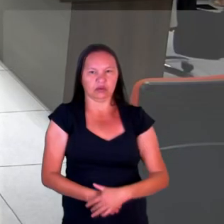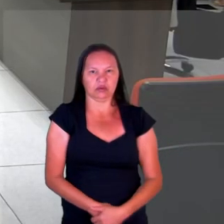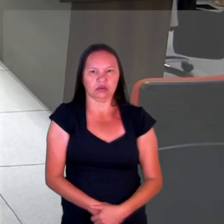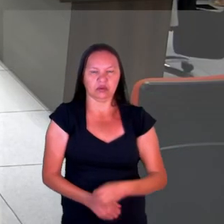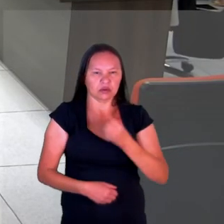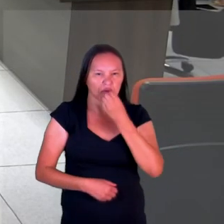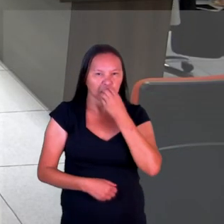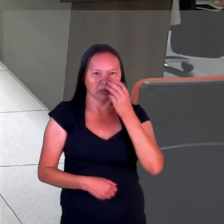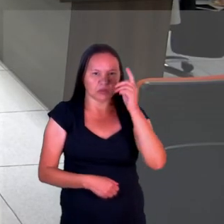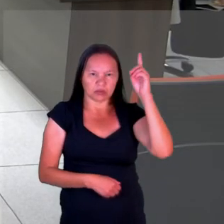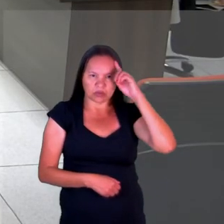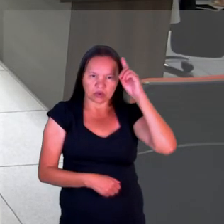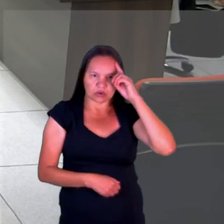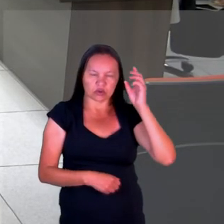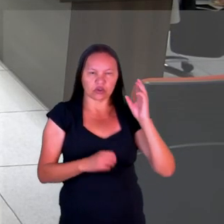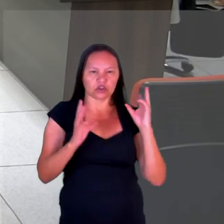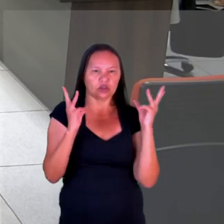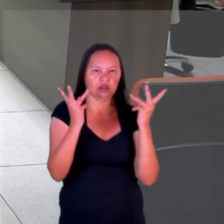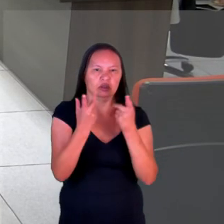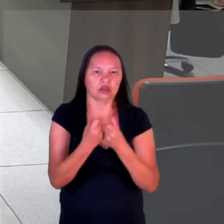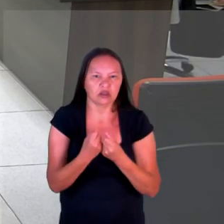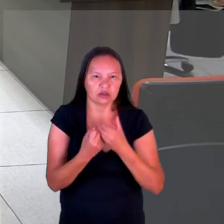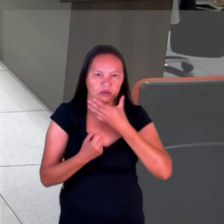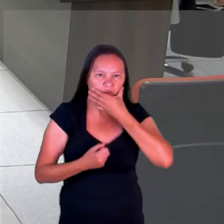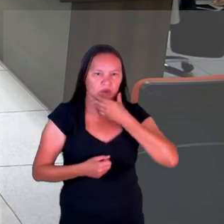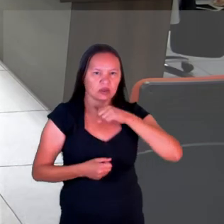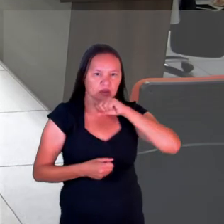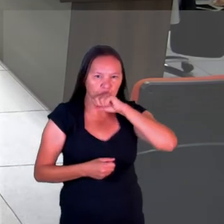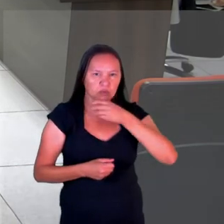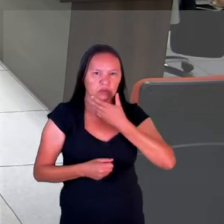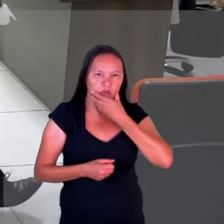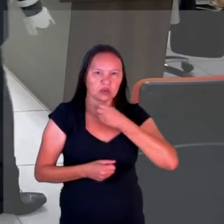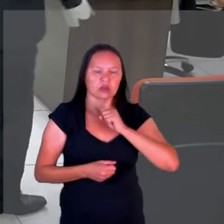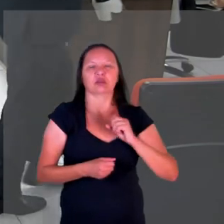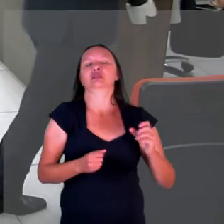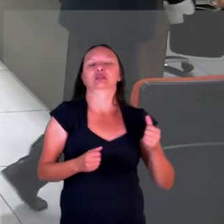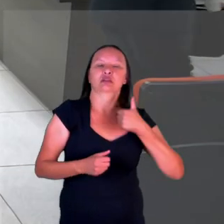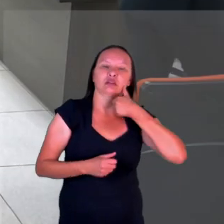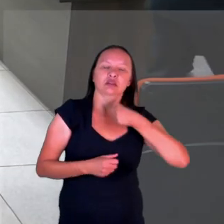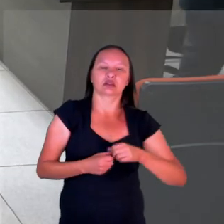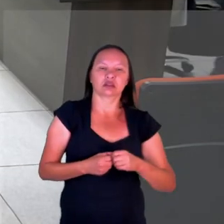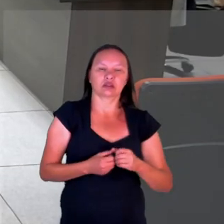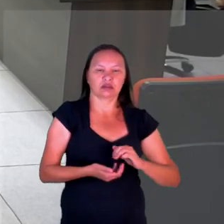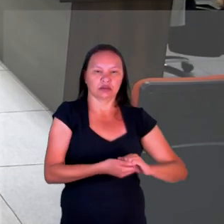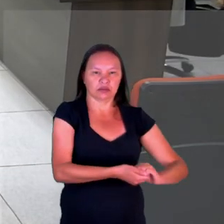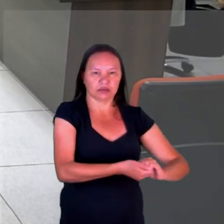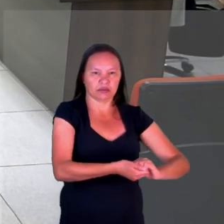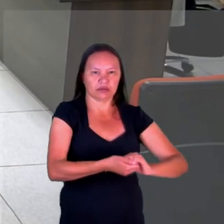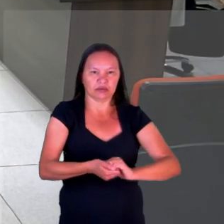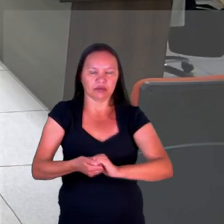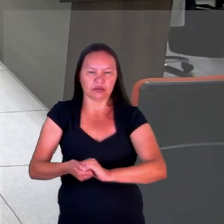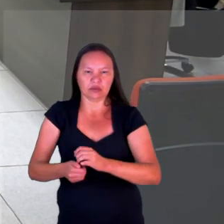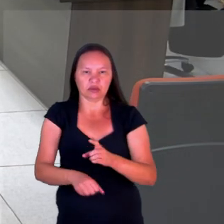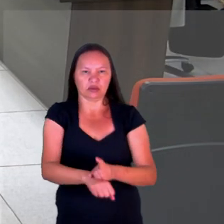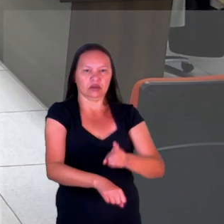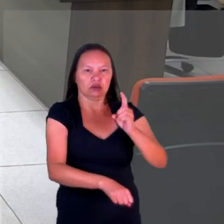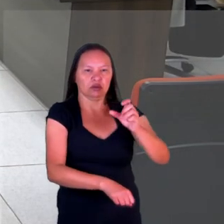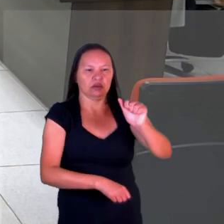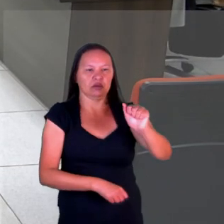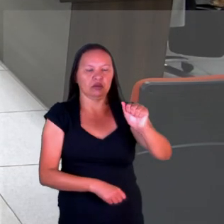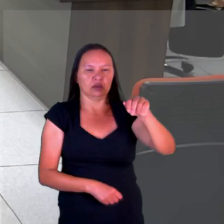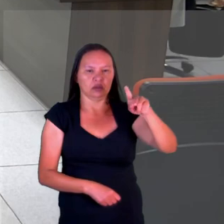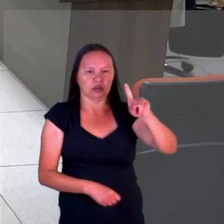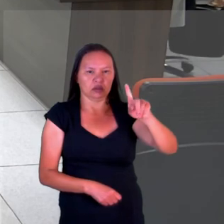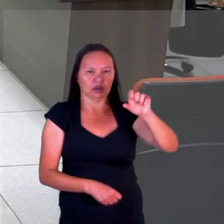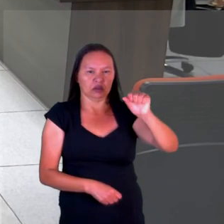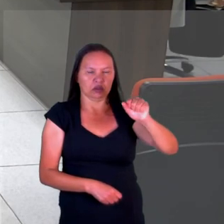Bom dia a todas a todos a todes Eh quero cumprimentar Dr André Teixeira de